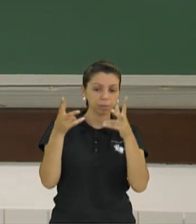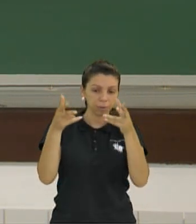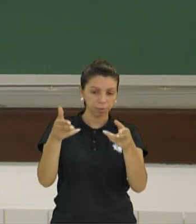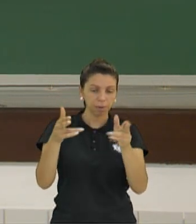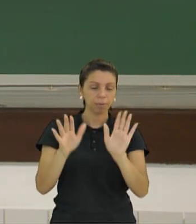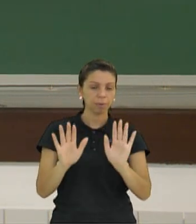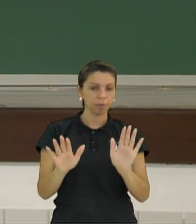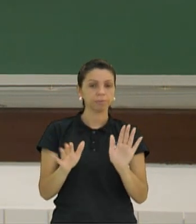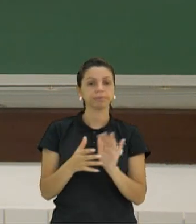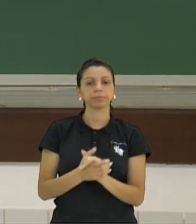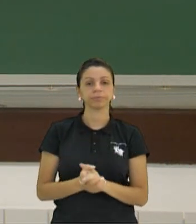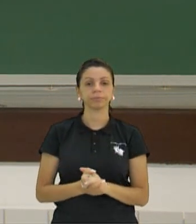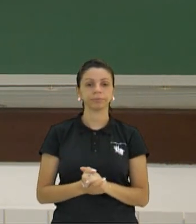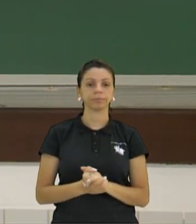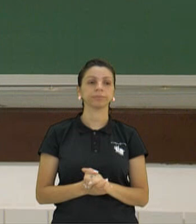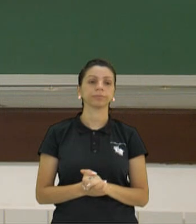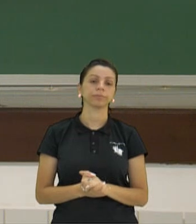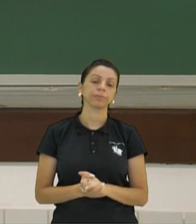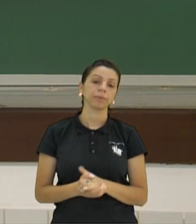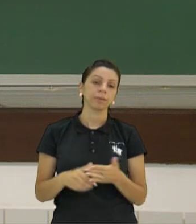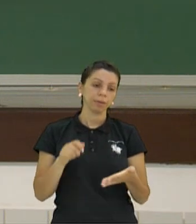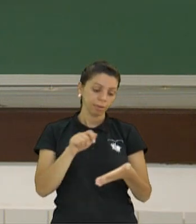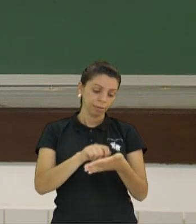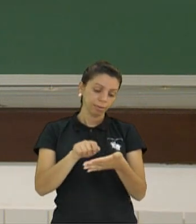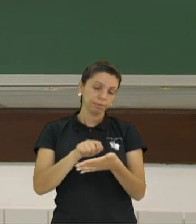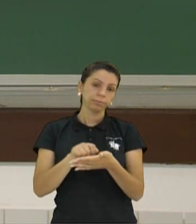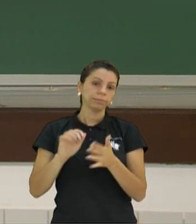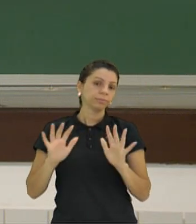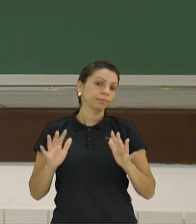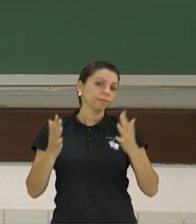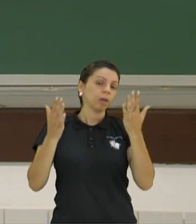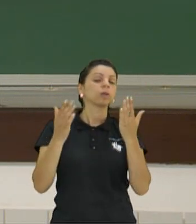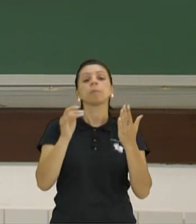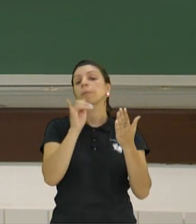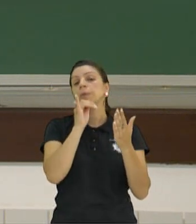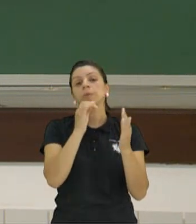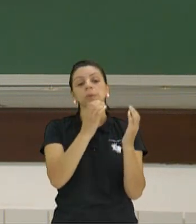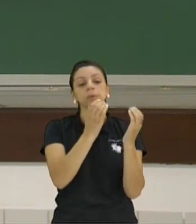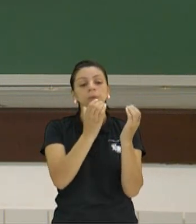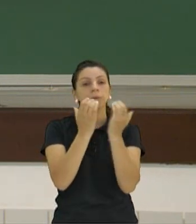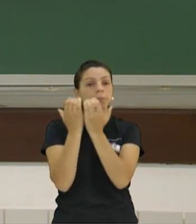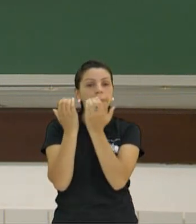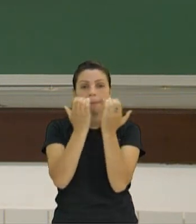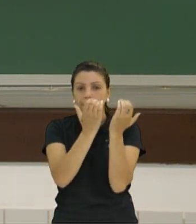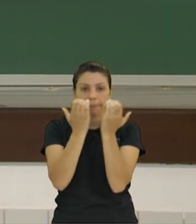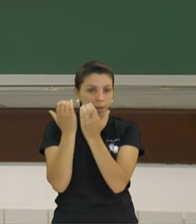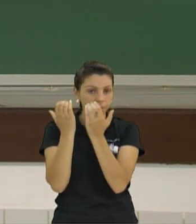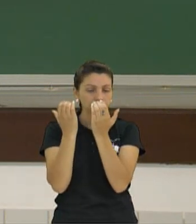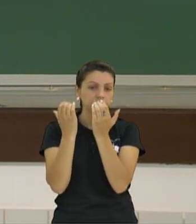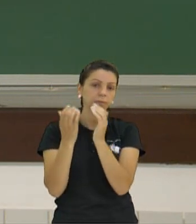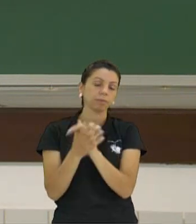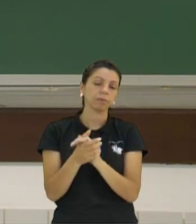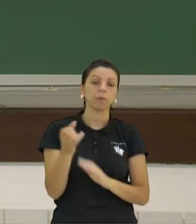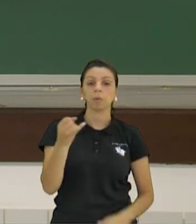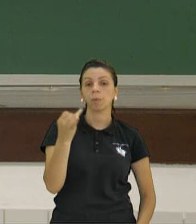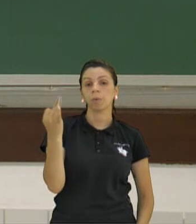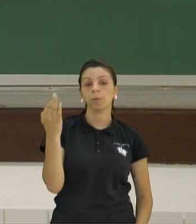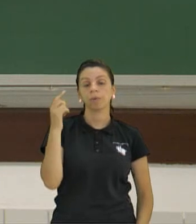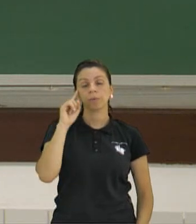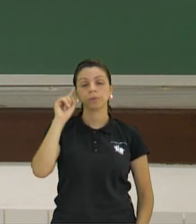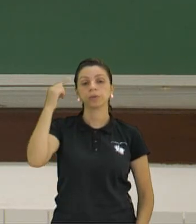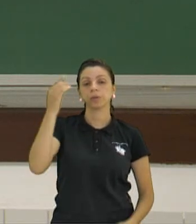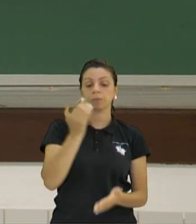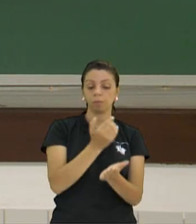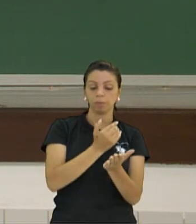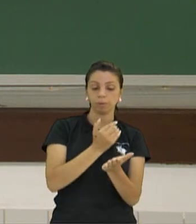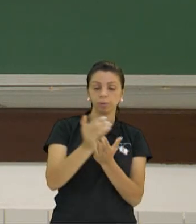pensa. Você vai escrever sobre a festa do milho, tá? Você vai colocar quando que ela